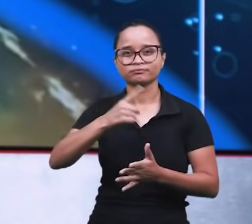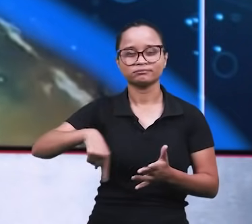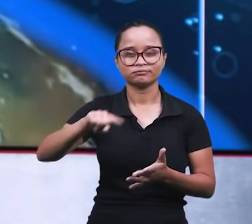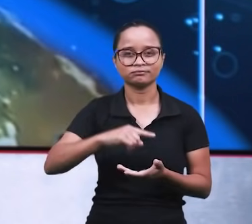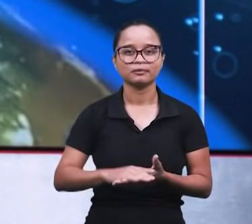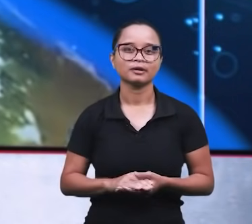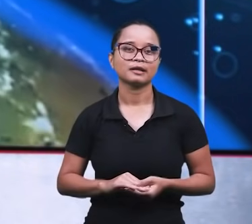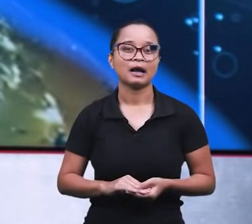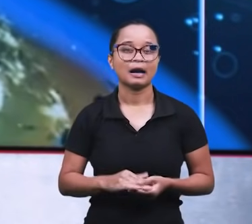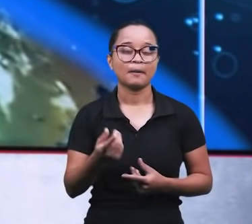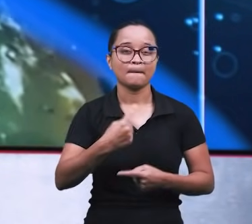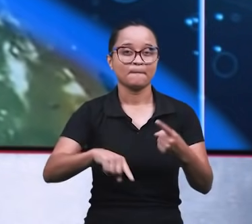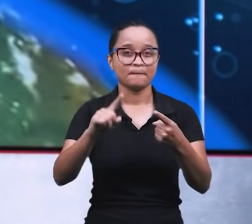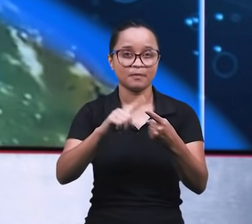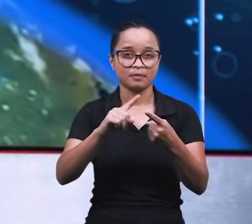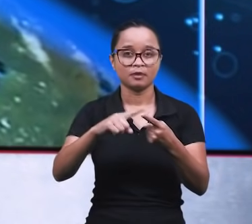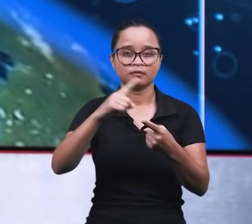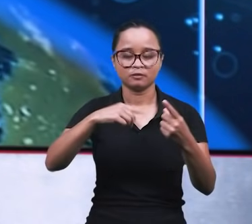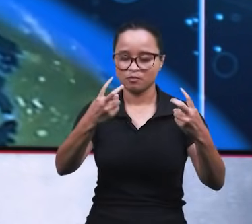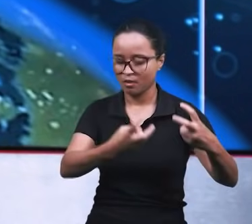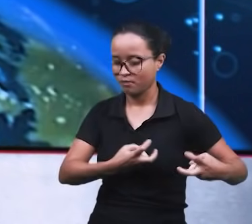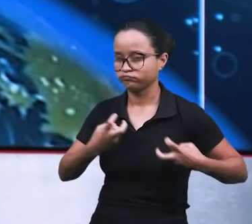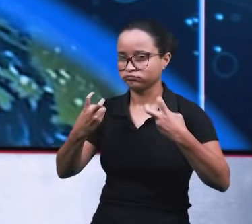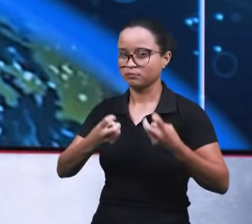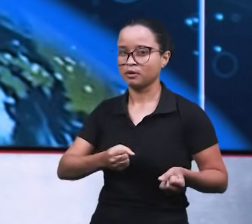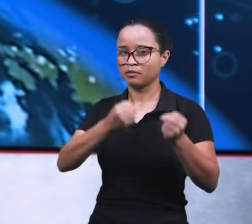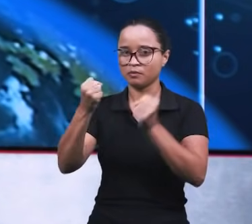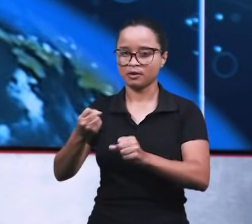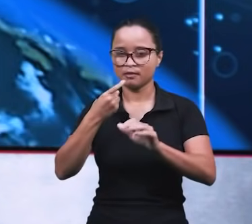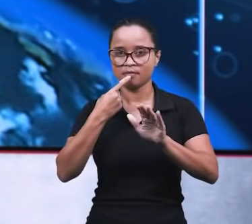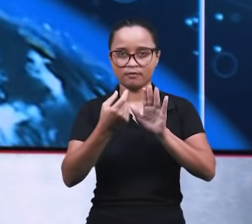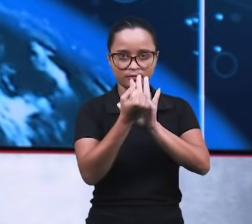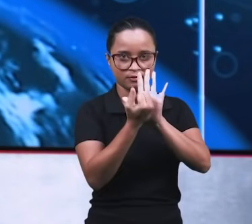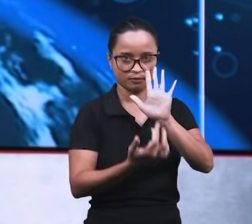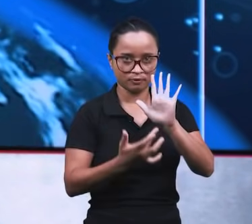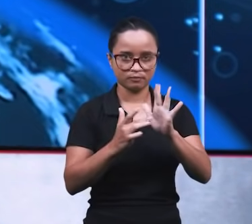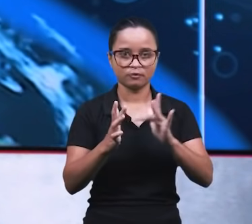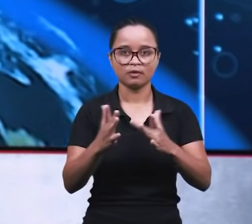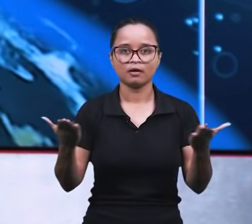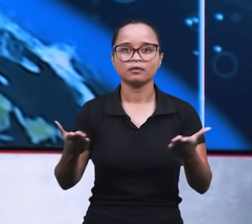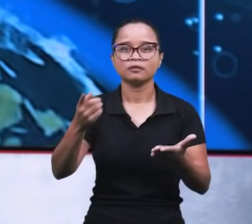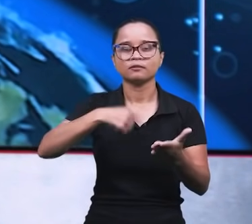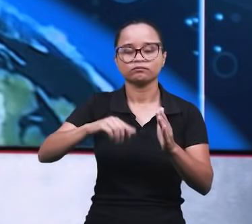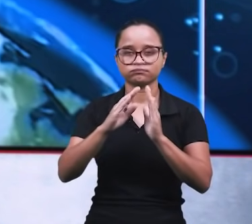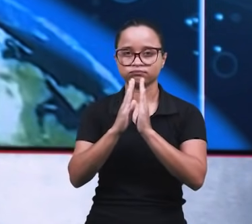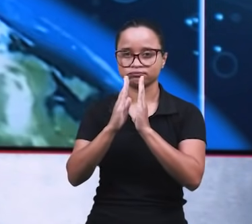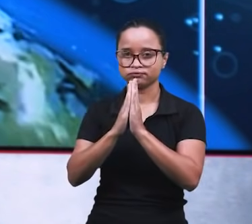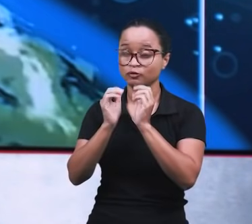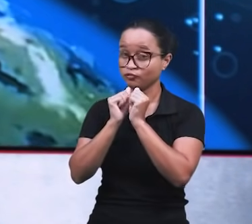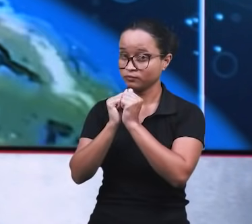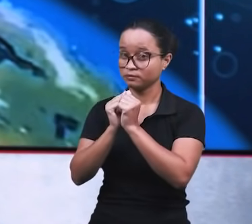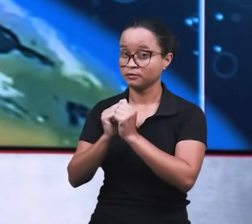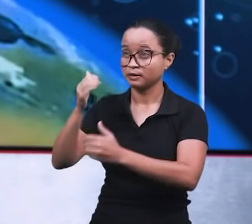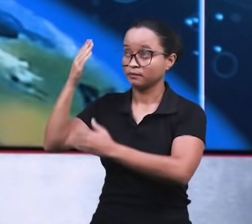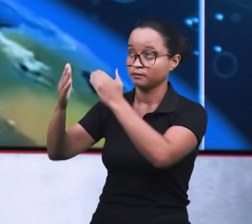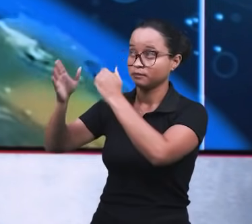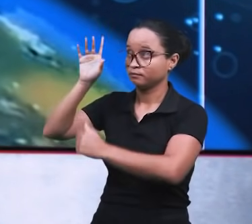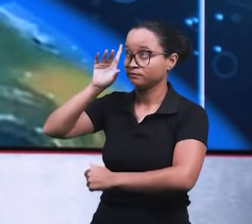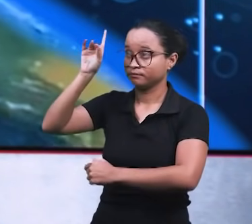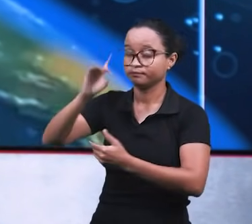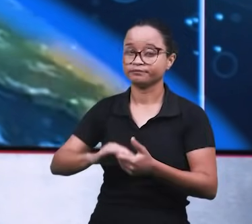programação, nós vamos primeiro clamar pelo sangue de Jesus. Eu quero te convidar para orarmos juntos na presença de